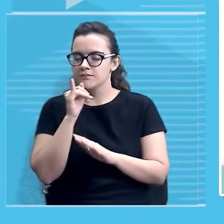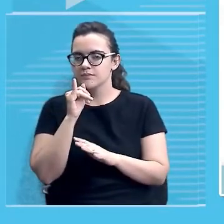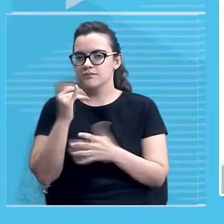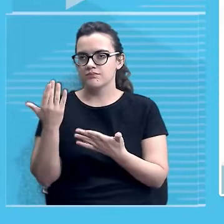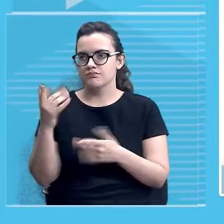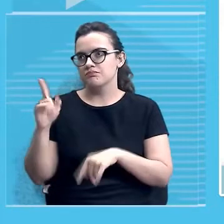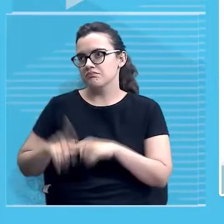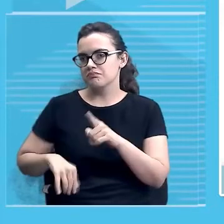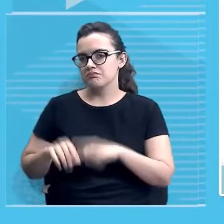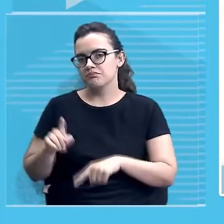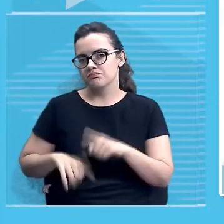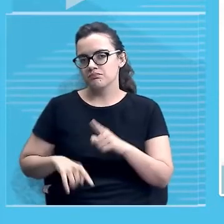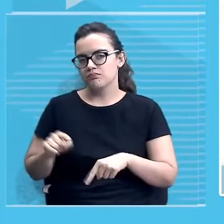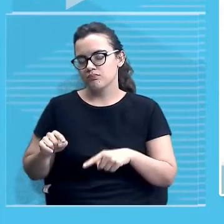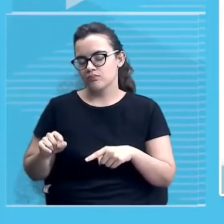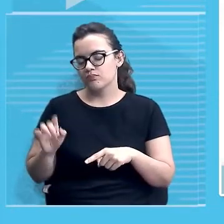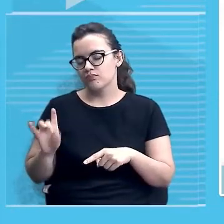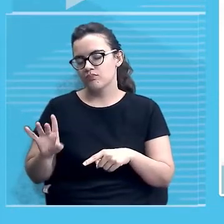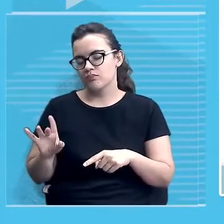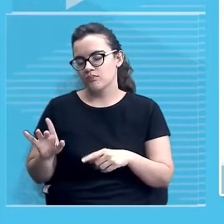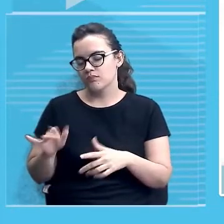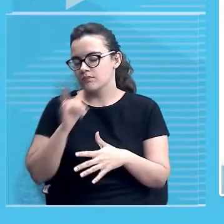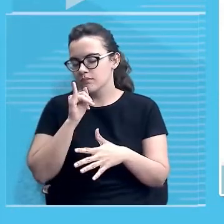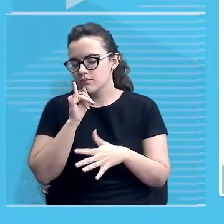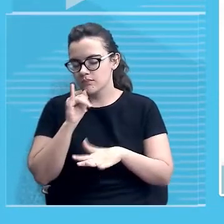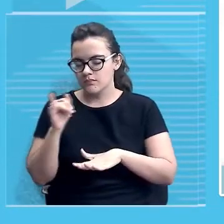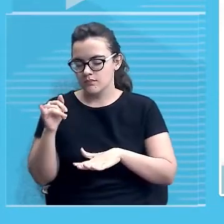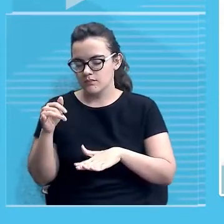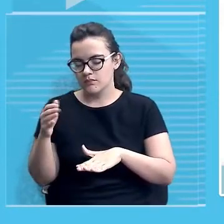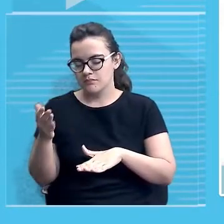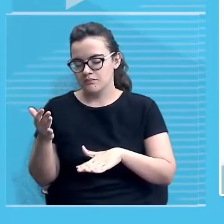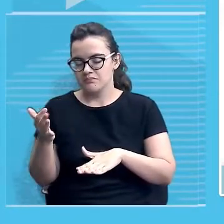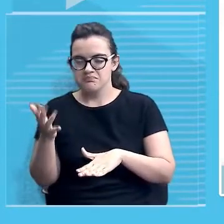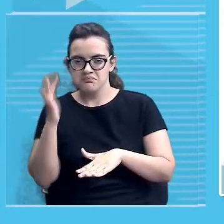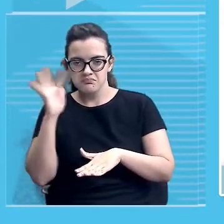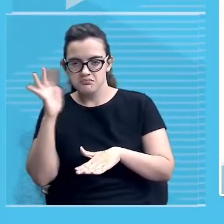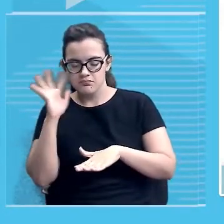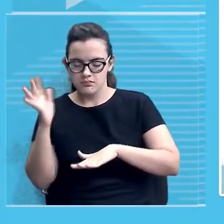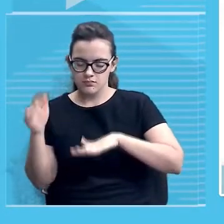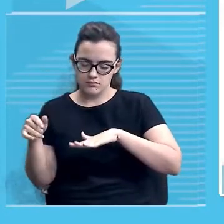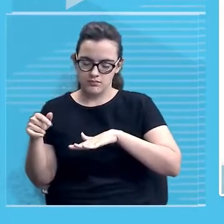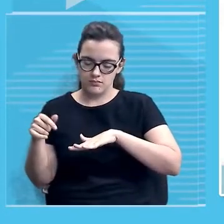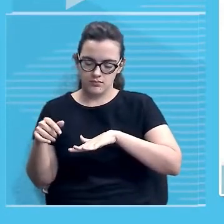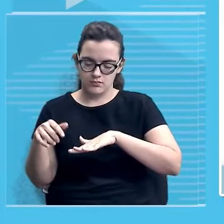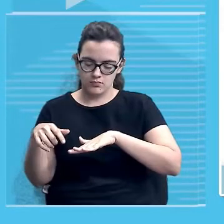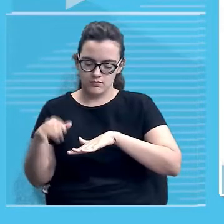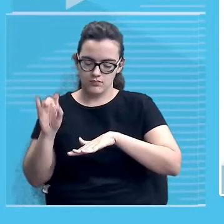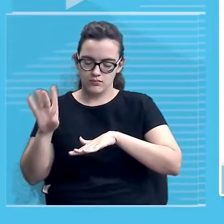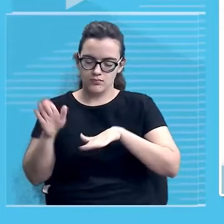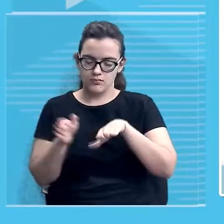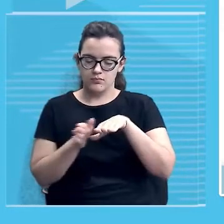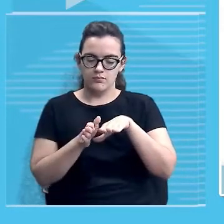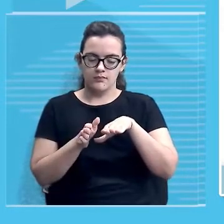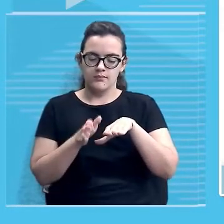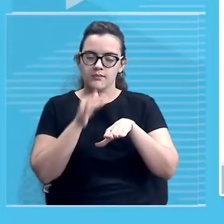cuidado. Como é que nós vamos medir essa capacidade térmica?